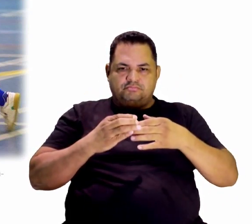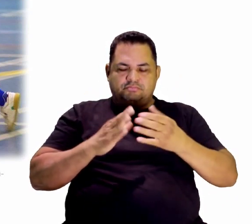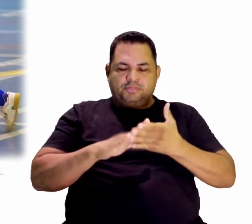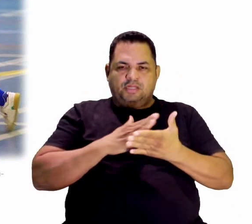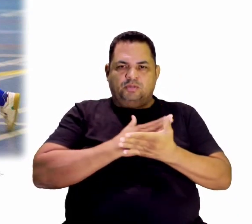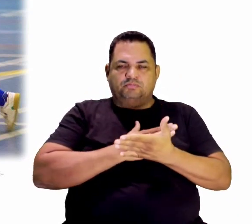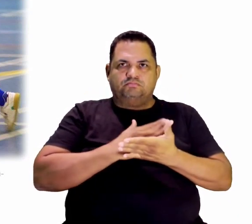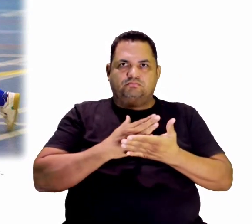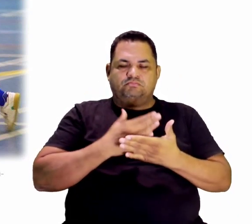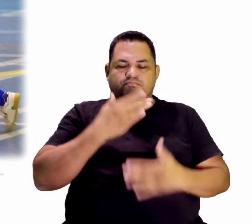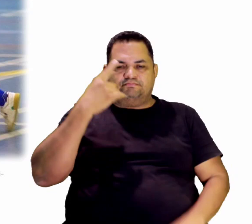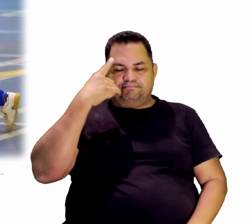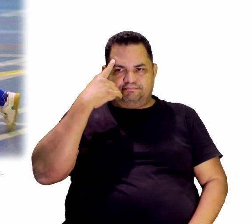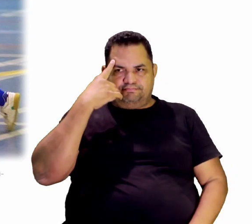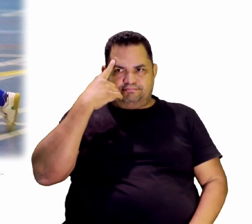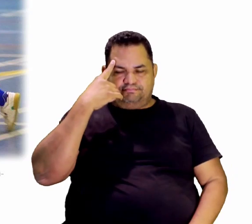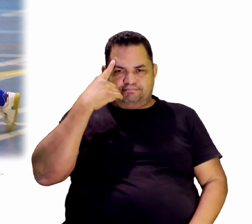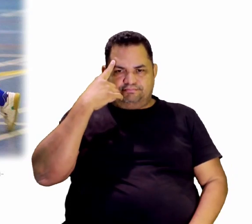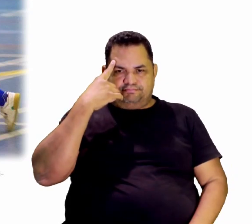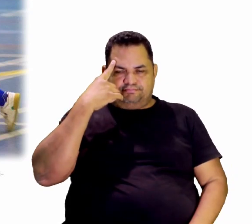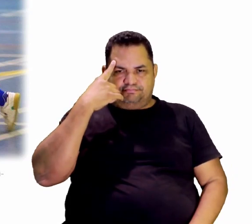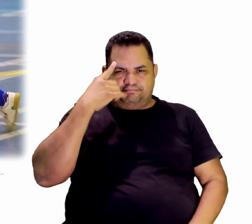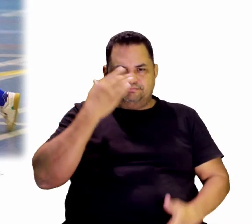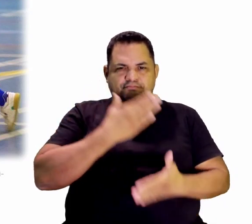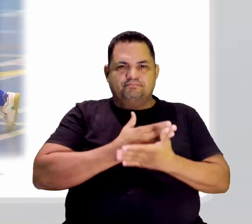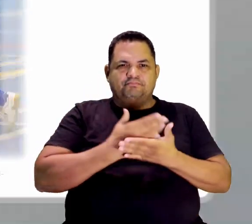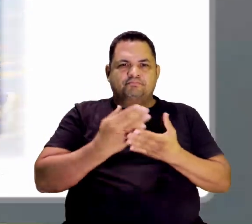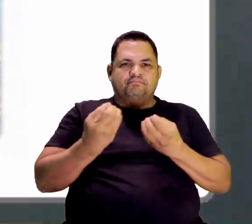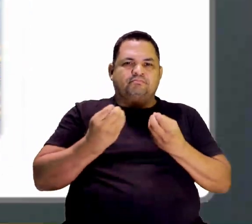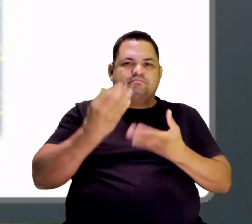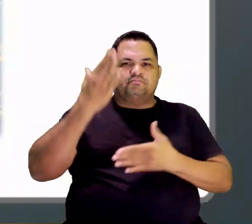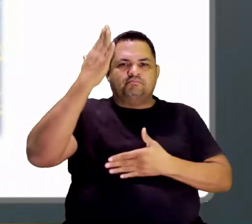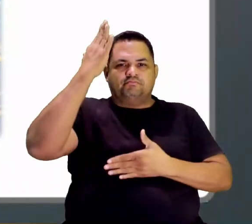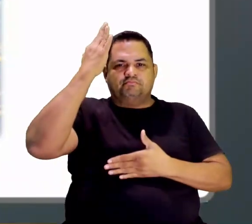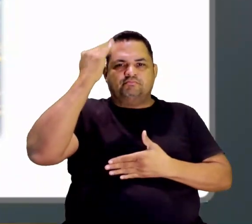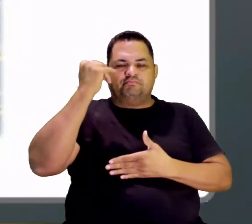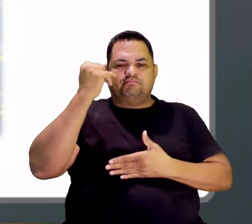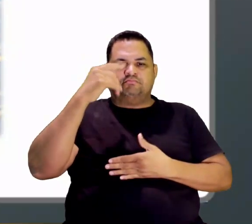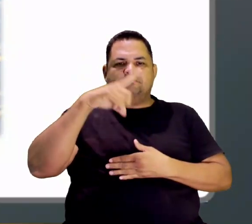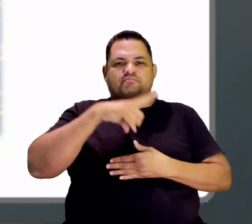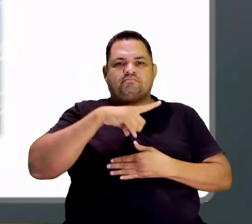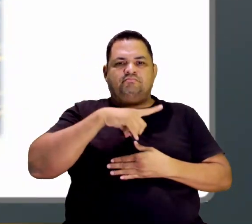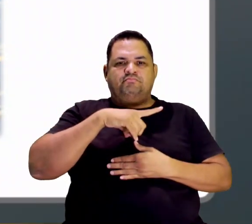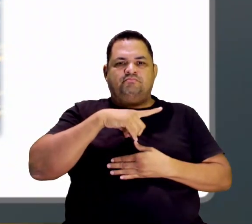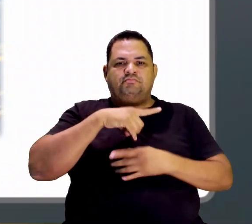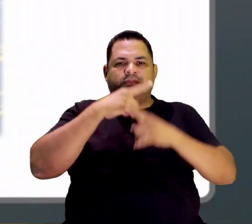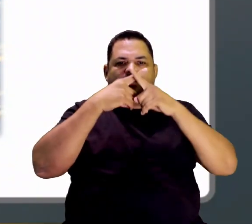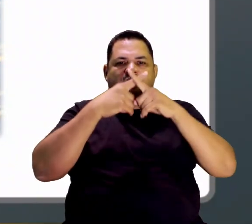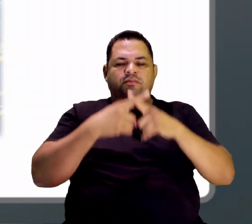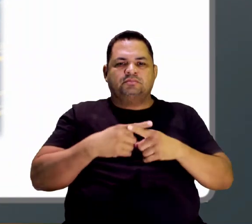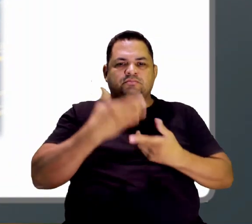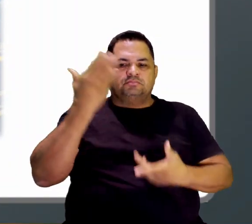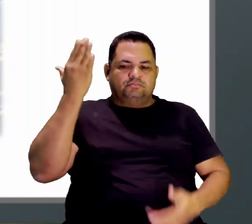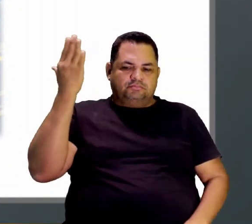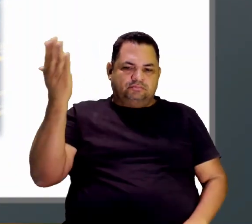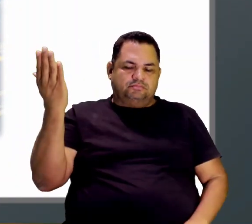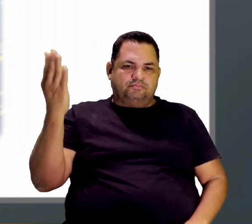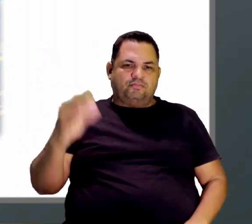Perfeito. Olha uma decisão de uma bola como essa, como é bonito, né, gente? Legal. E dentro do